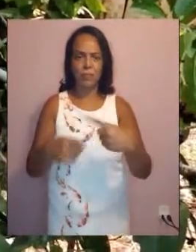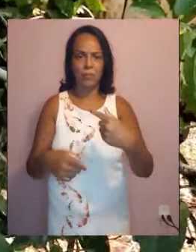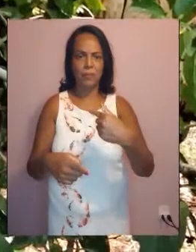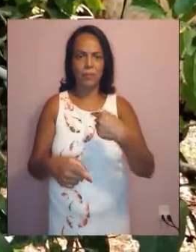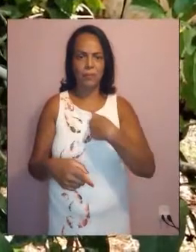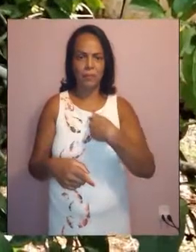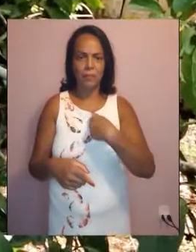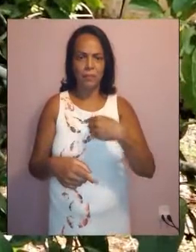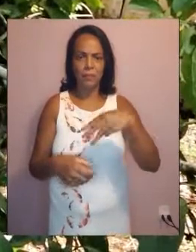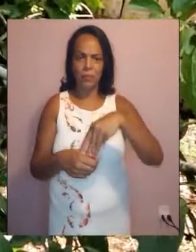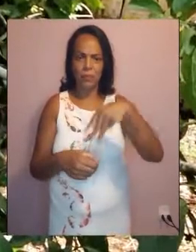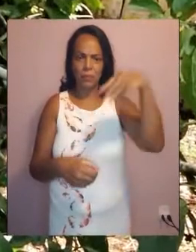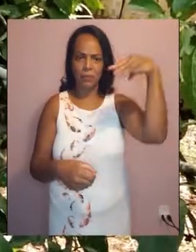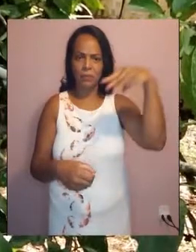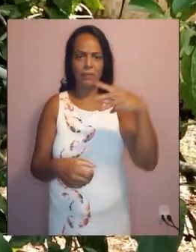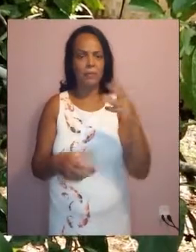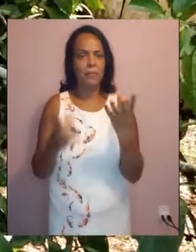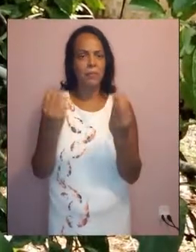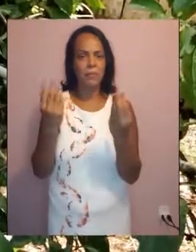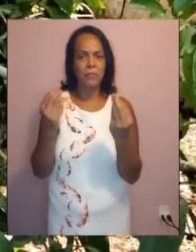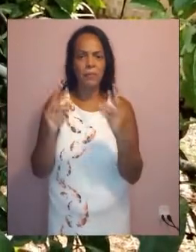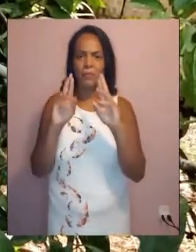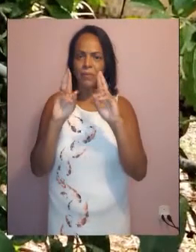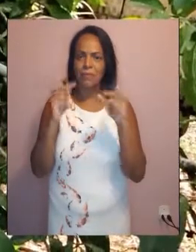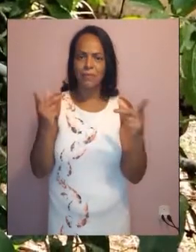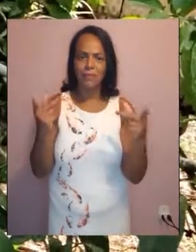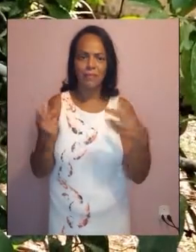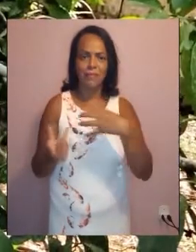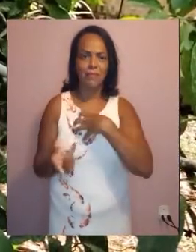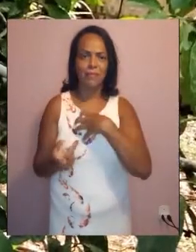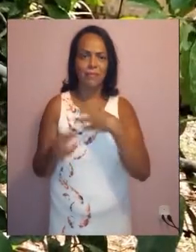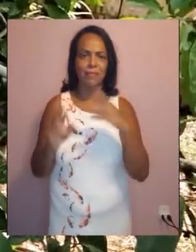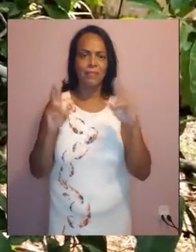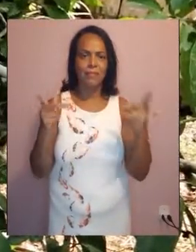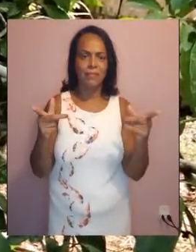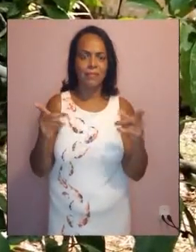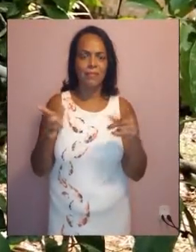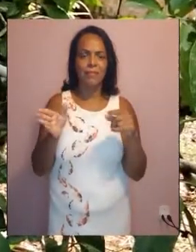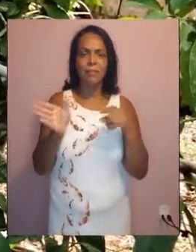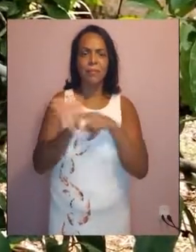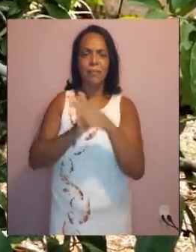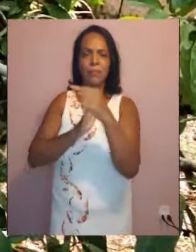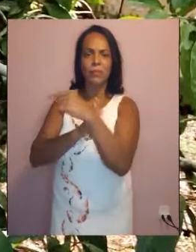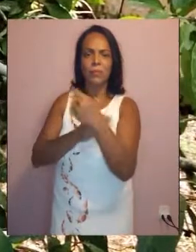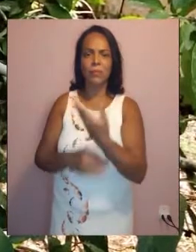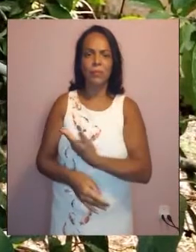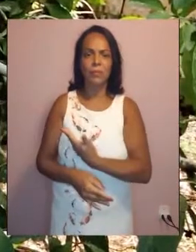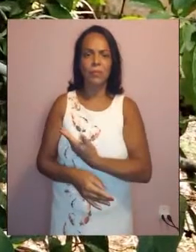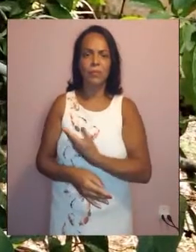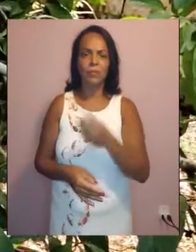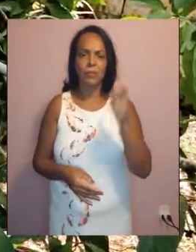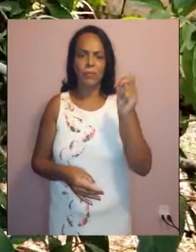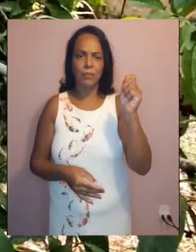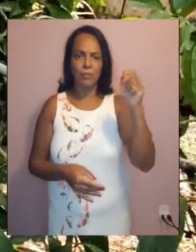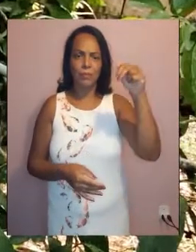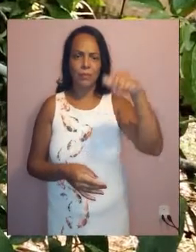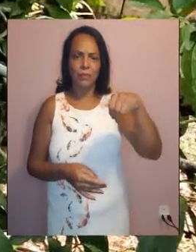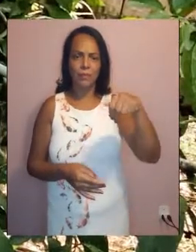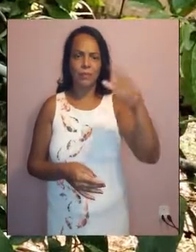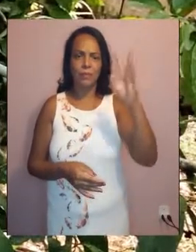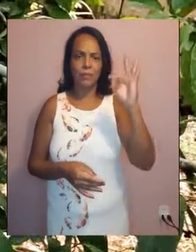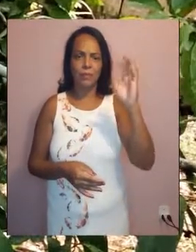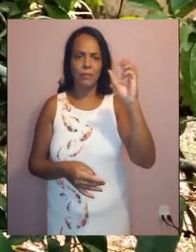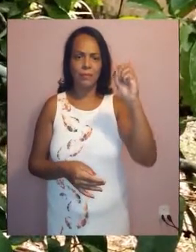Costa, como é que eles fazem aquela bebida? Tu sabe? Aí o Antônio Costa disse: olha, Irineu, é com